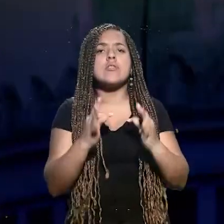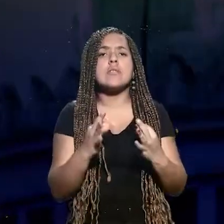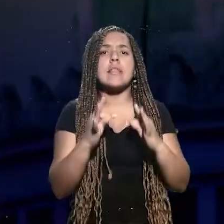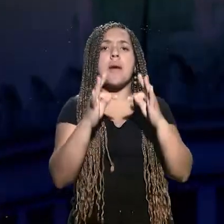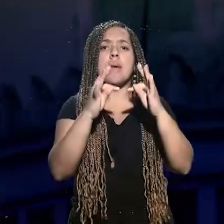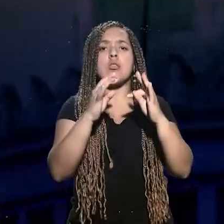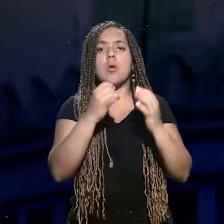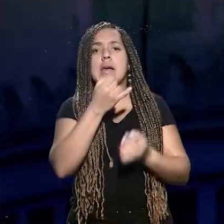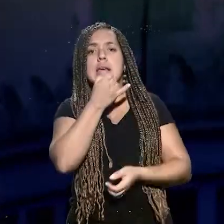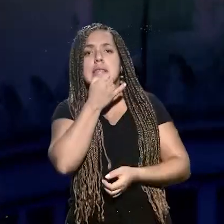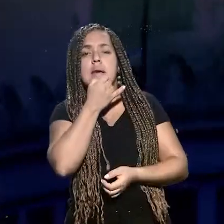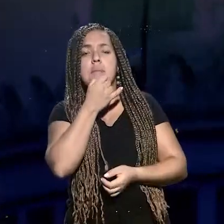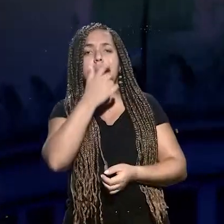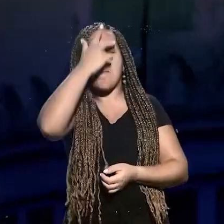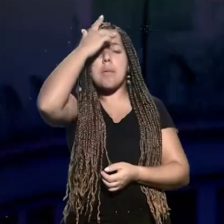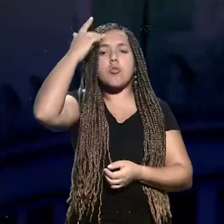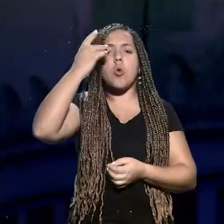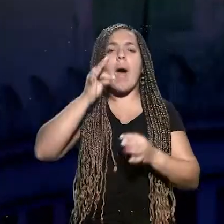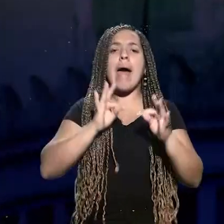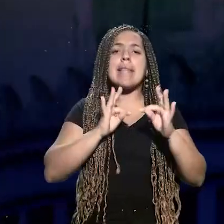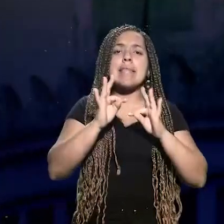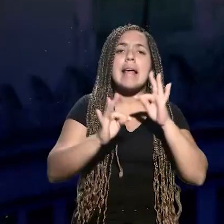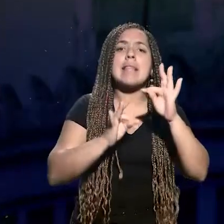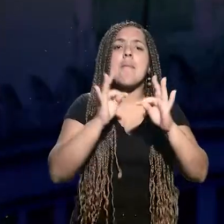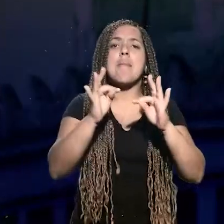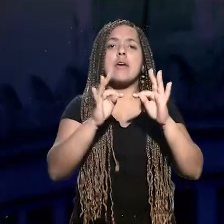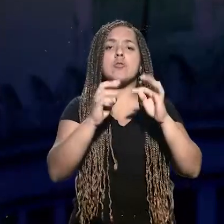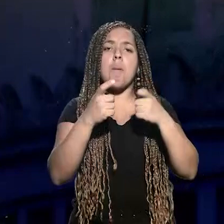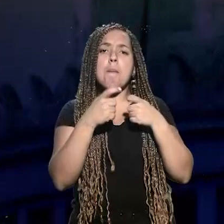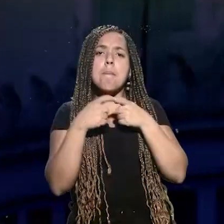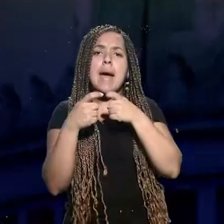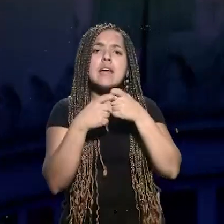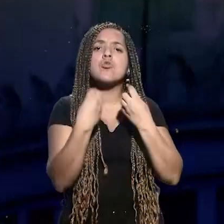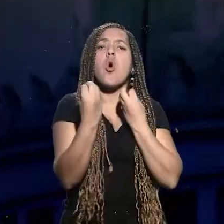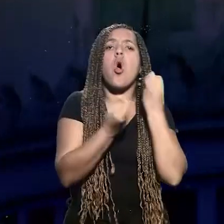com o paciente? O paciente, quando chega para você, ele já sabe